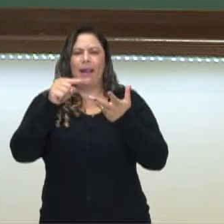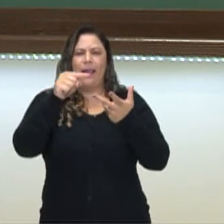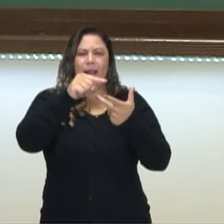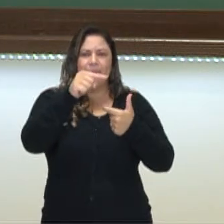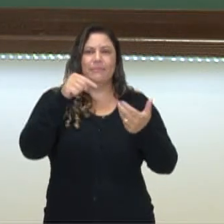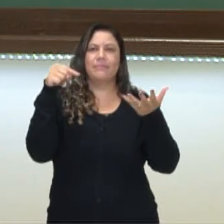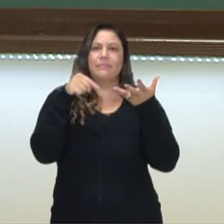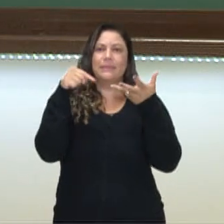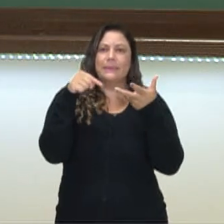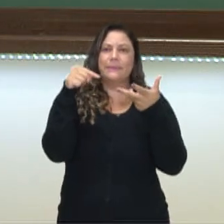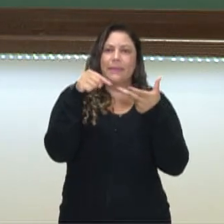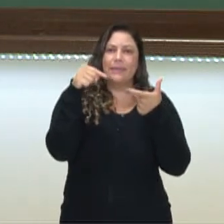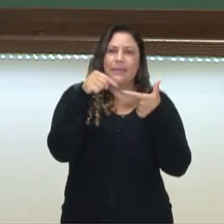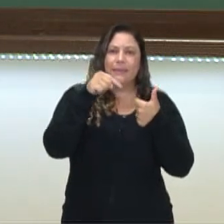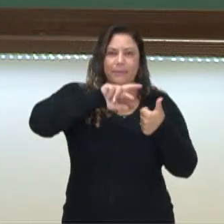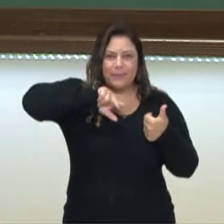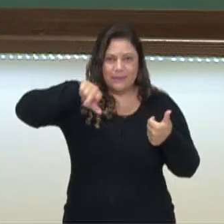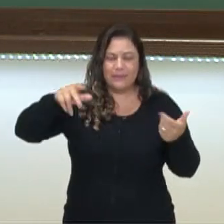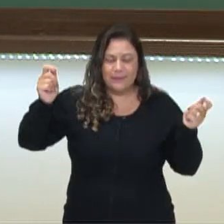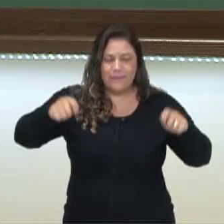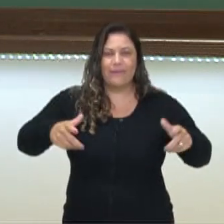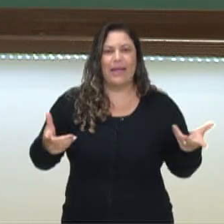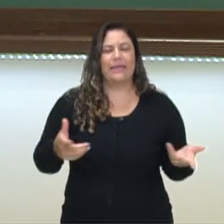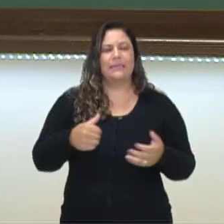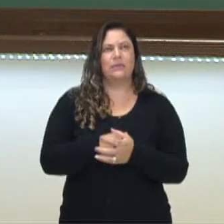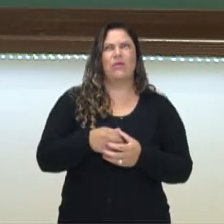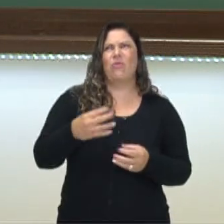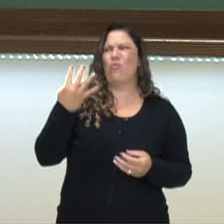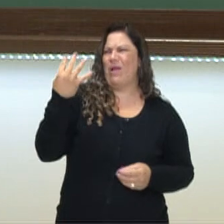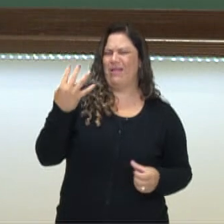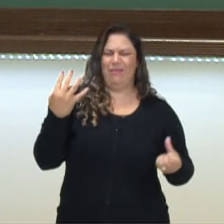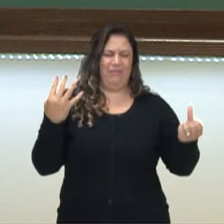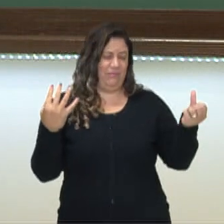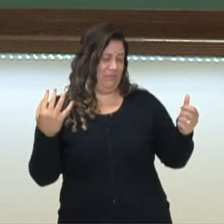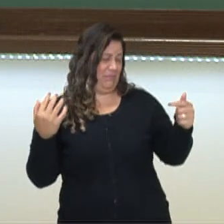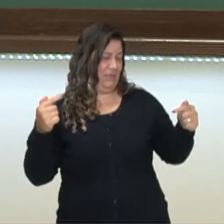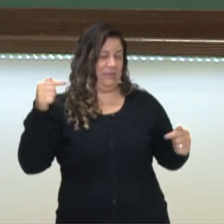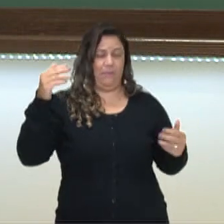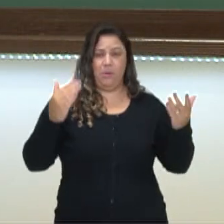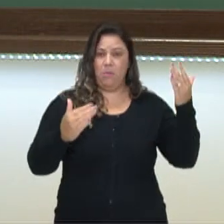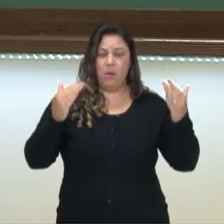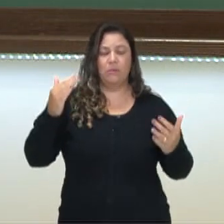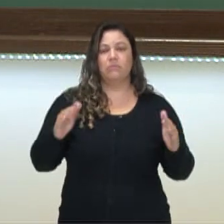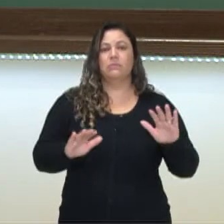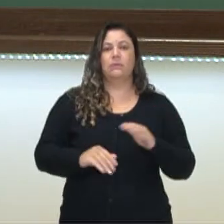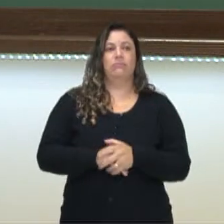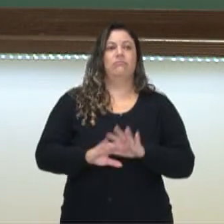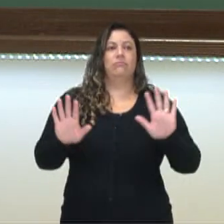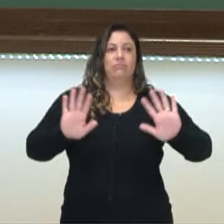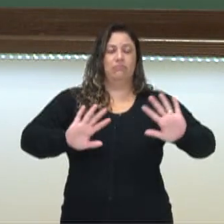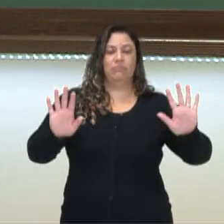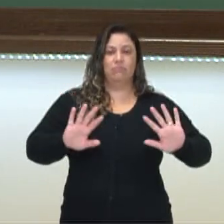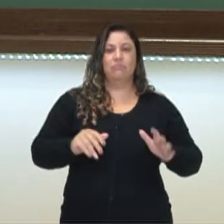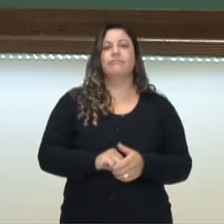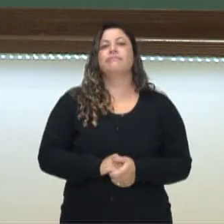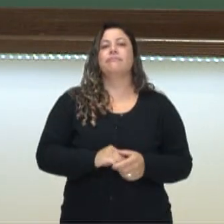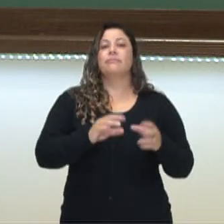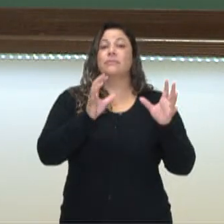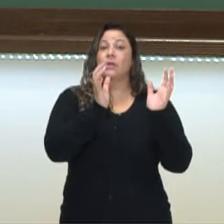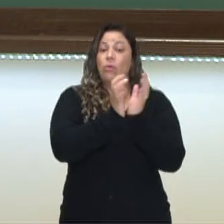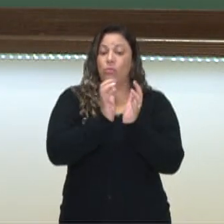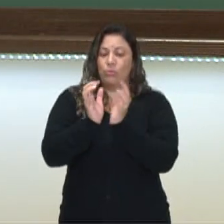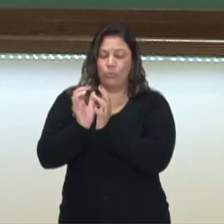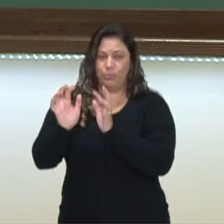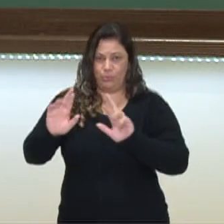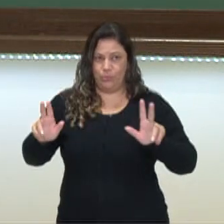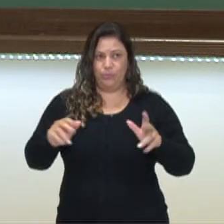10 do que se eu ficar lá 4 mais 6 mais 3 mais 7, não é verdade? Então, a gente vai fazer grupinhos. Então,